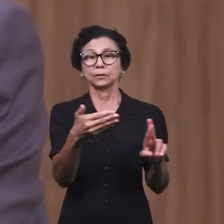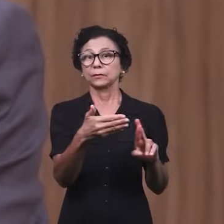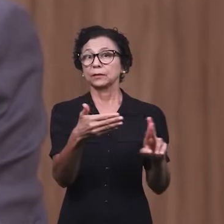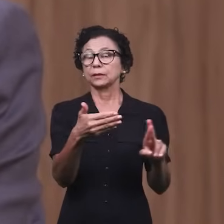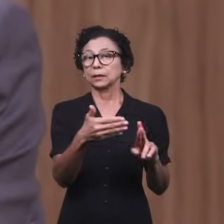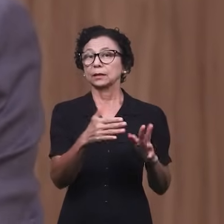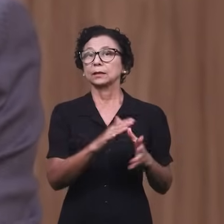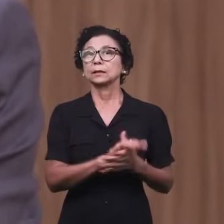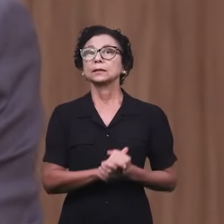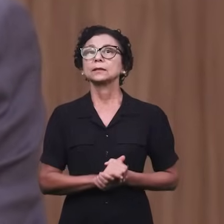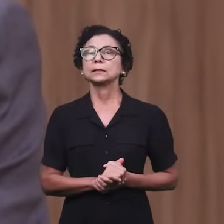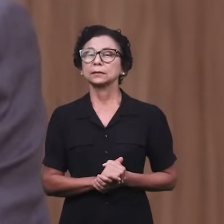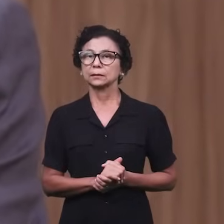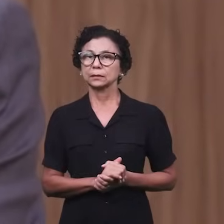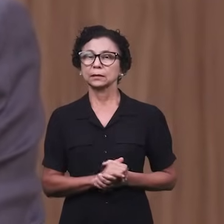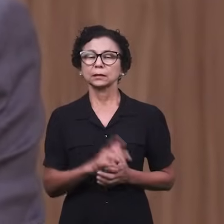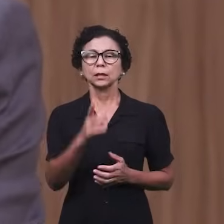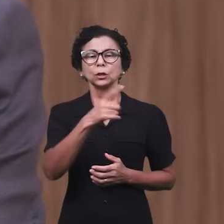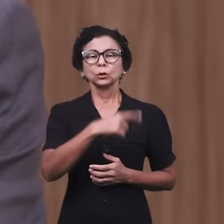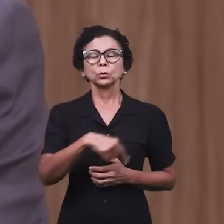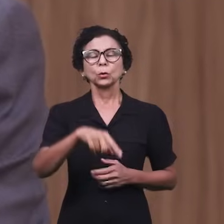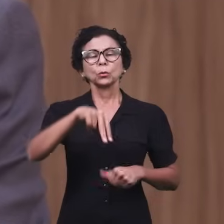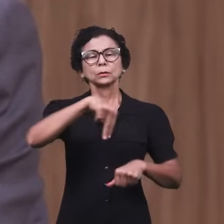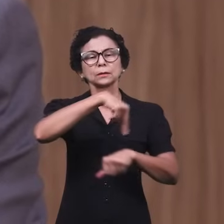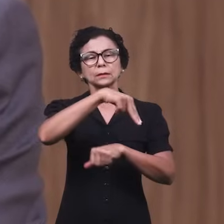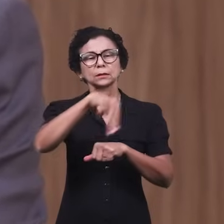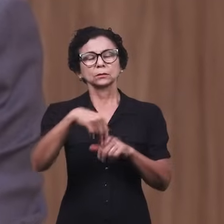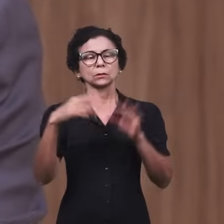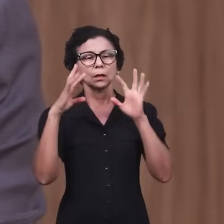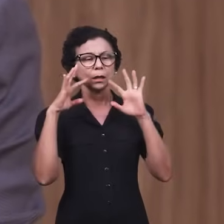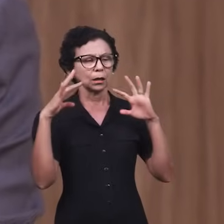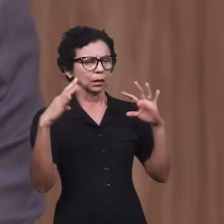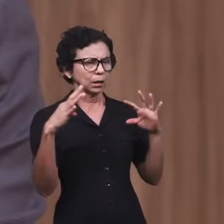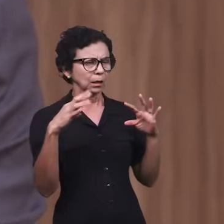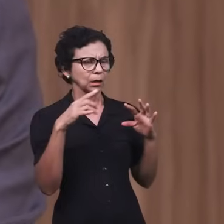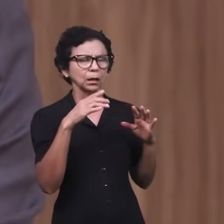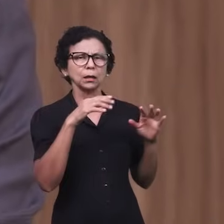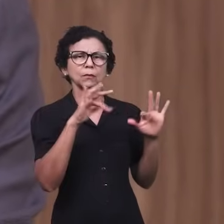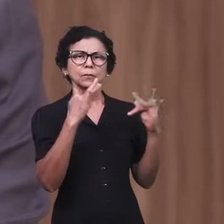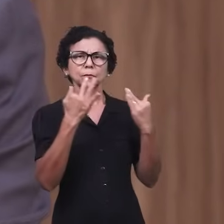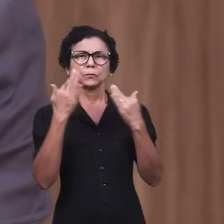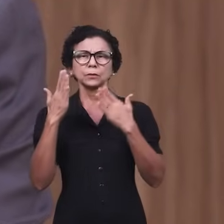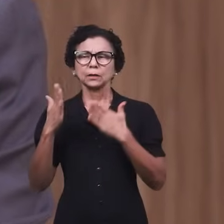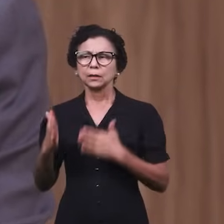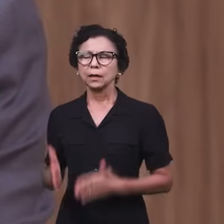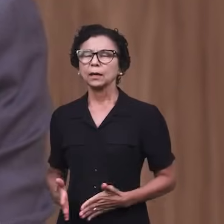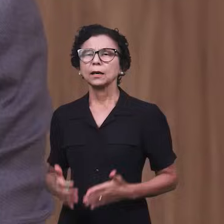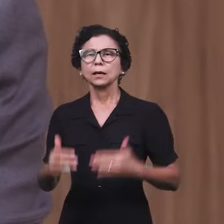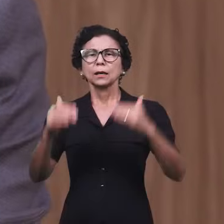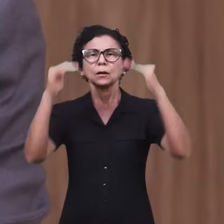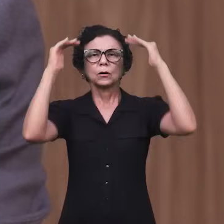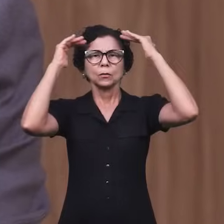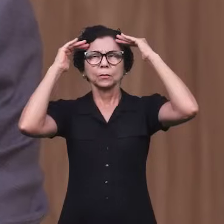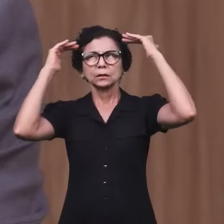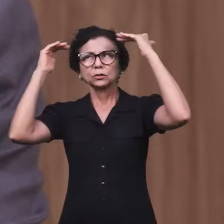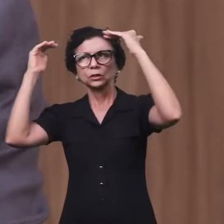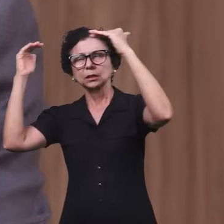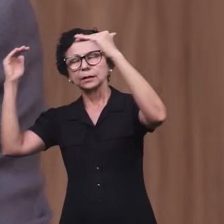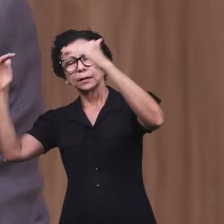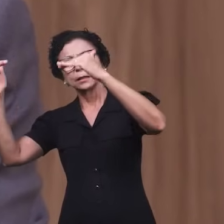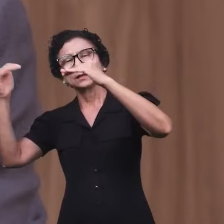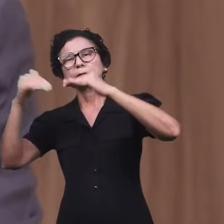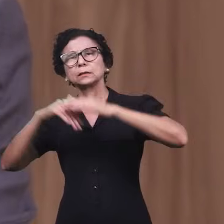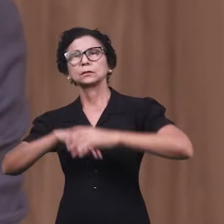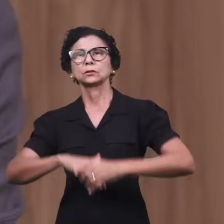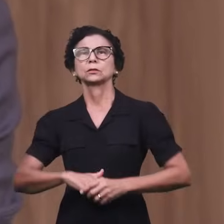extraordinária de modelo de fidelidade de obediência então é como se fal assim ó toda